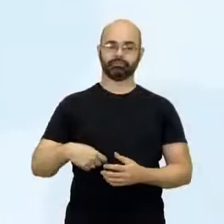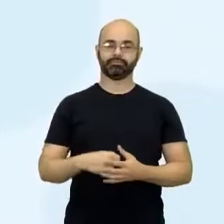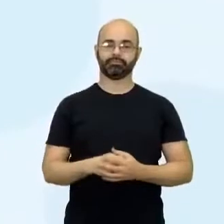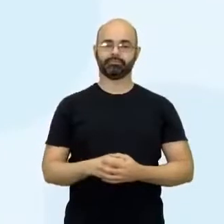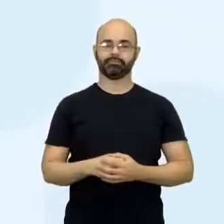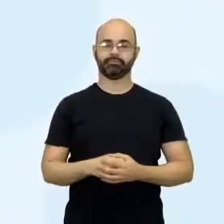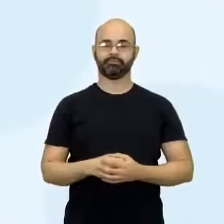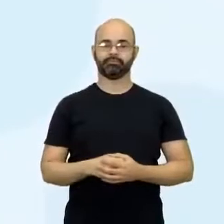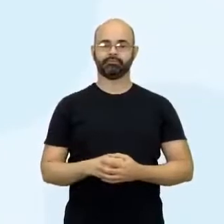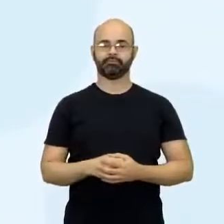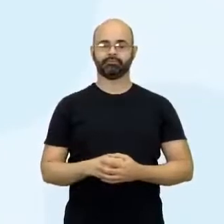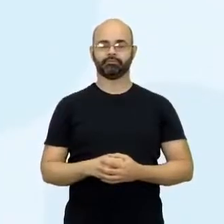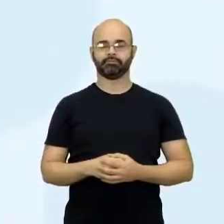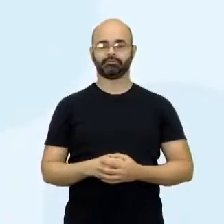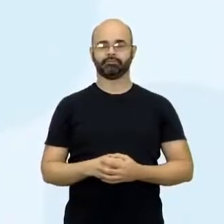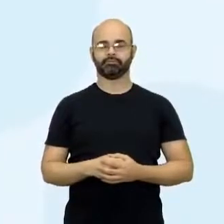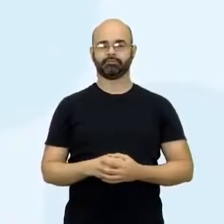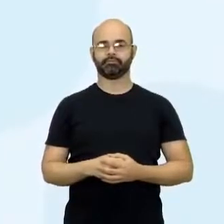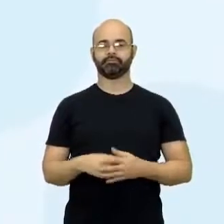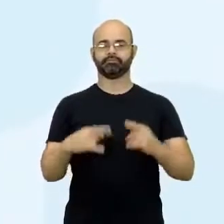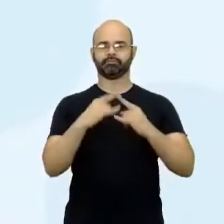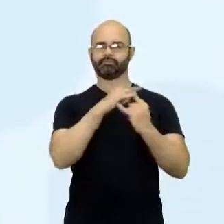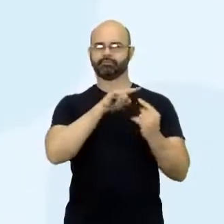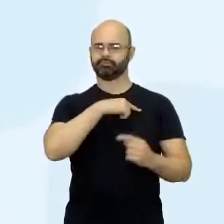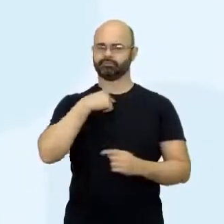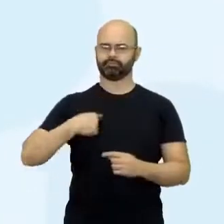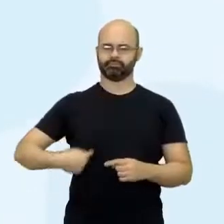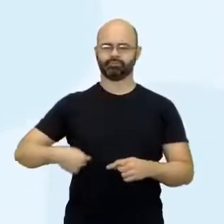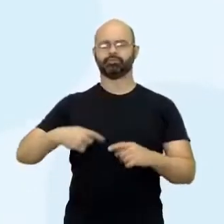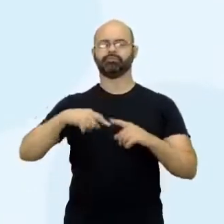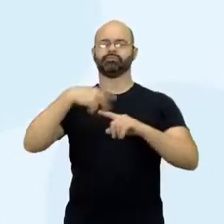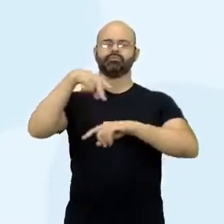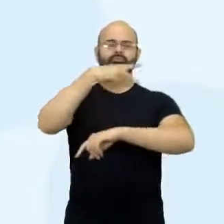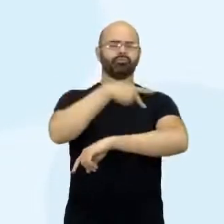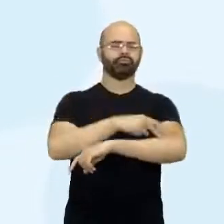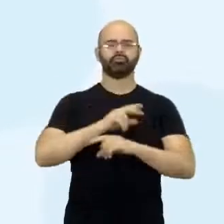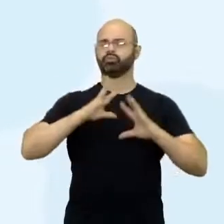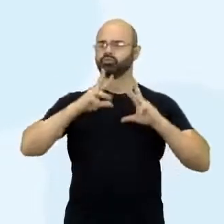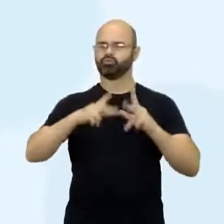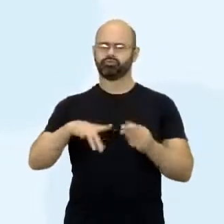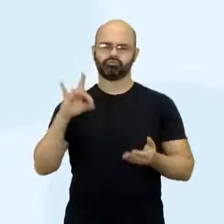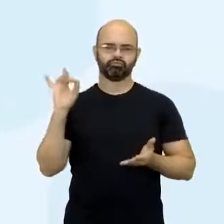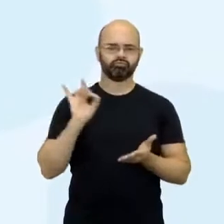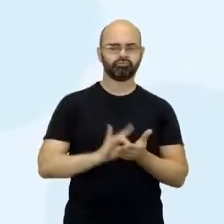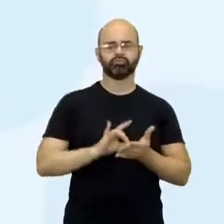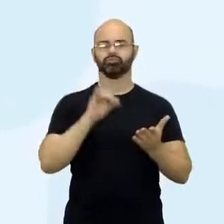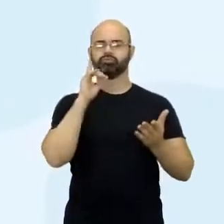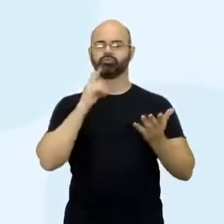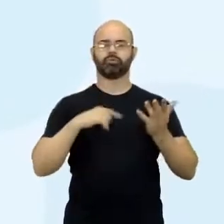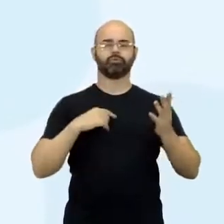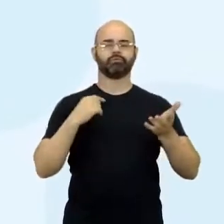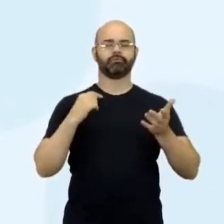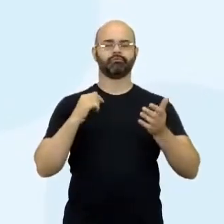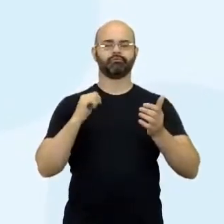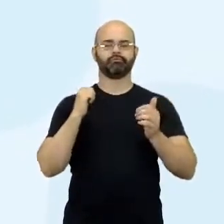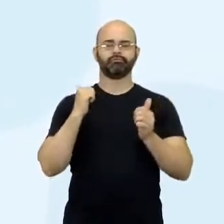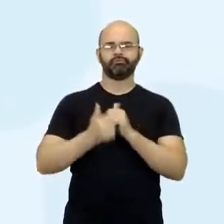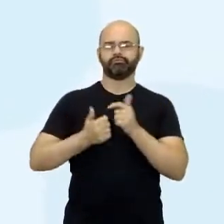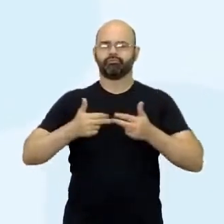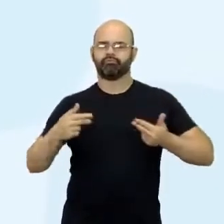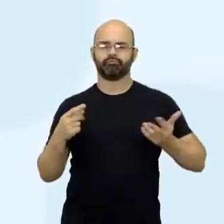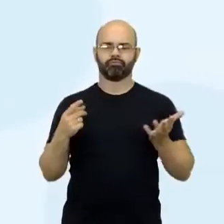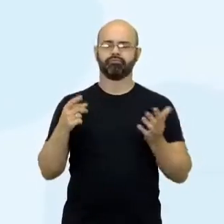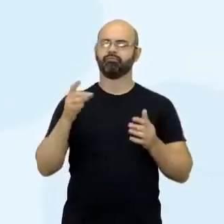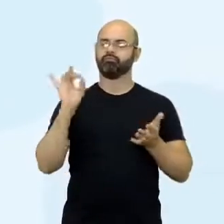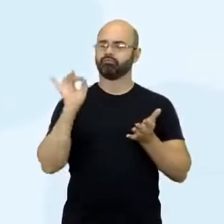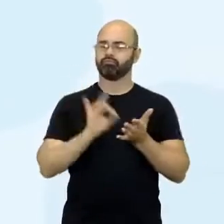no espetáculo, as acrobacias, não tem ilusão de ótica. É a luta, o atletismo, é tudo de